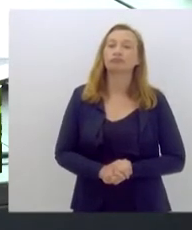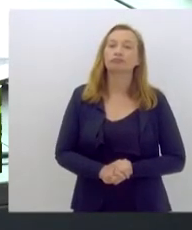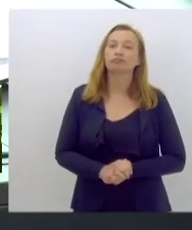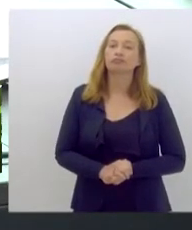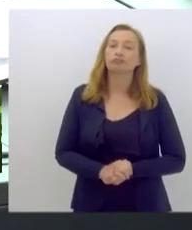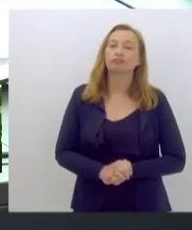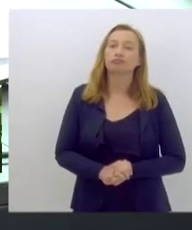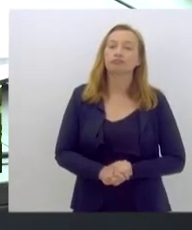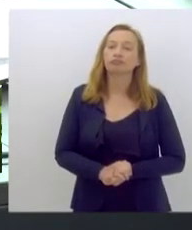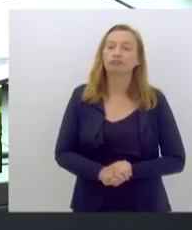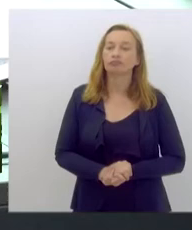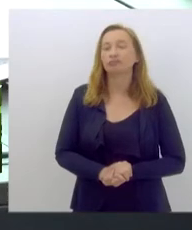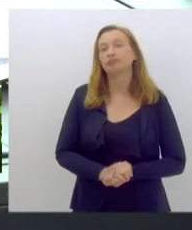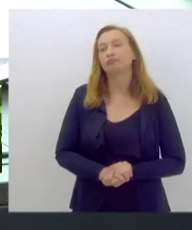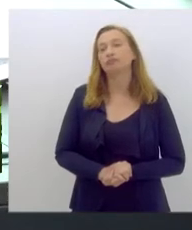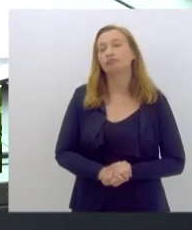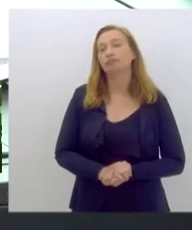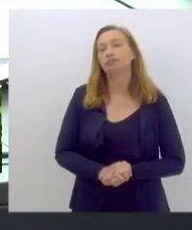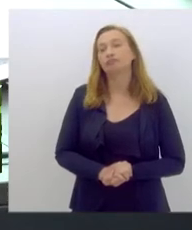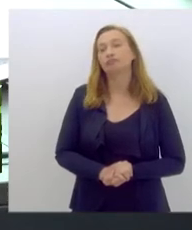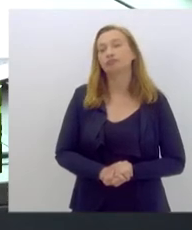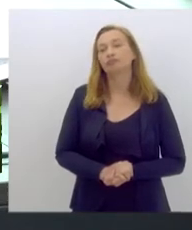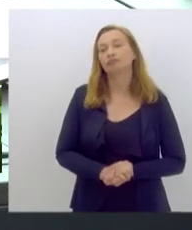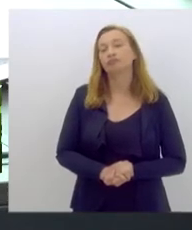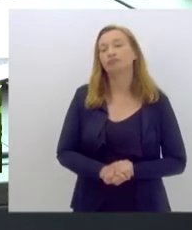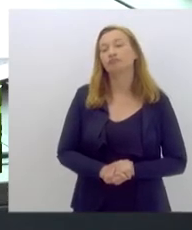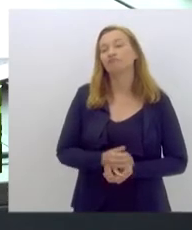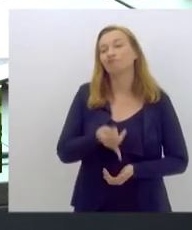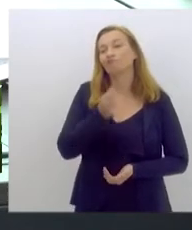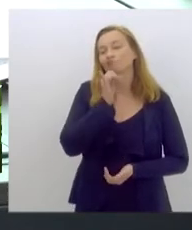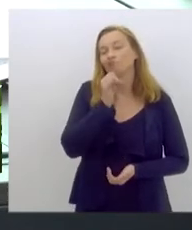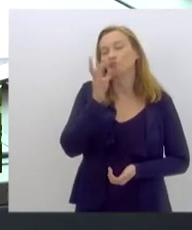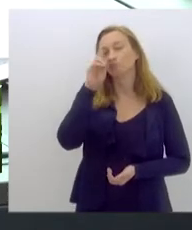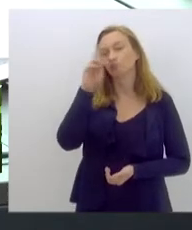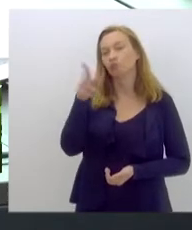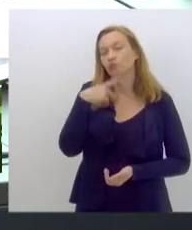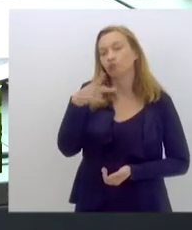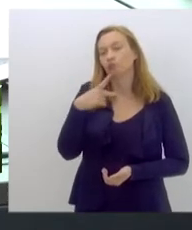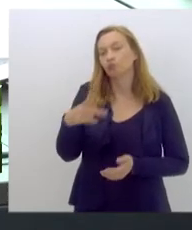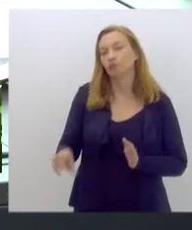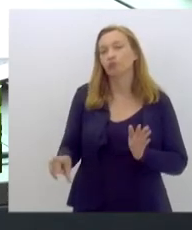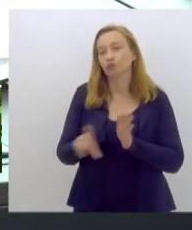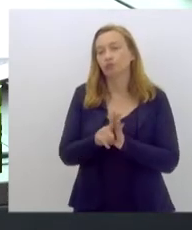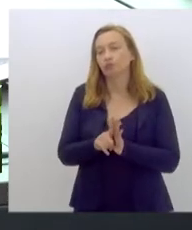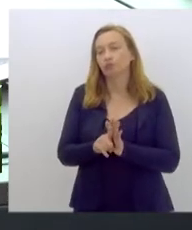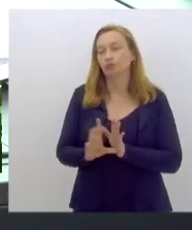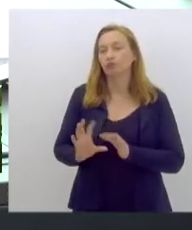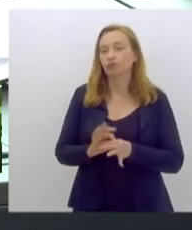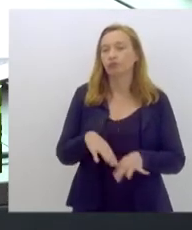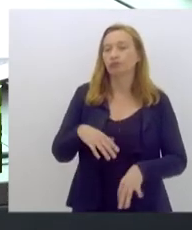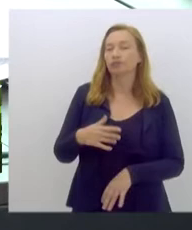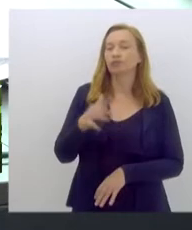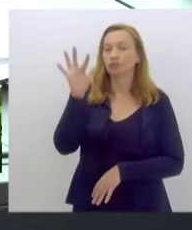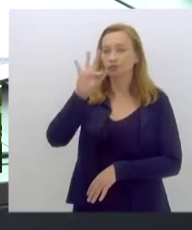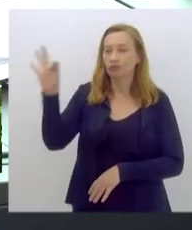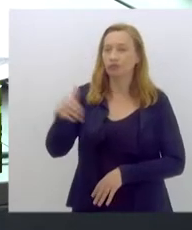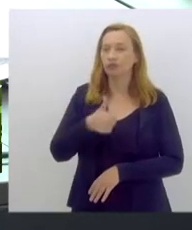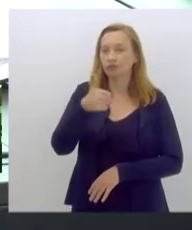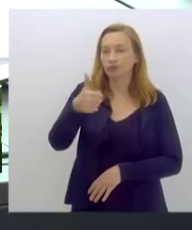complementações elucidativas. Por exemplo, quando o senhor fala na Lei Complementar Federal